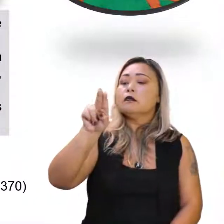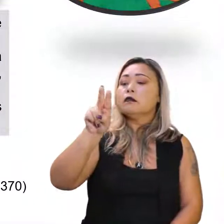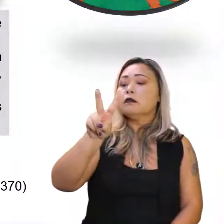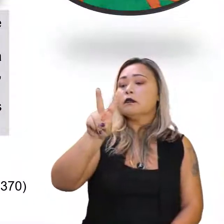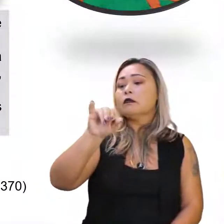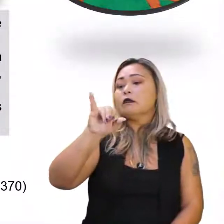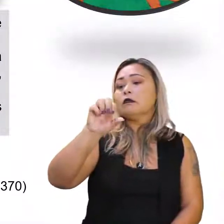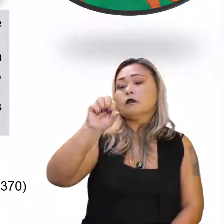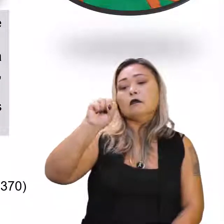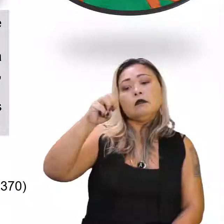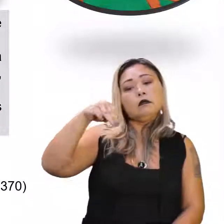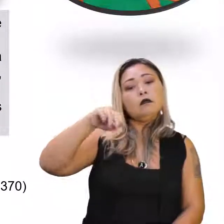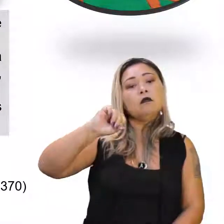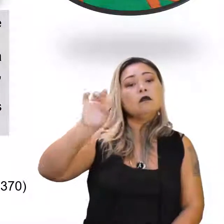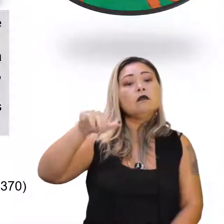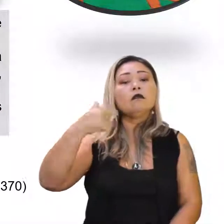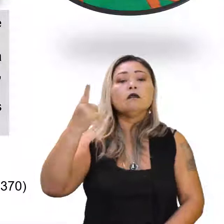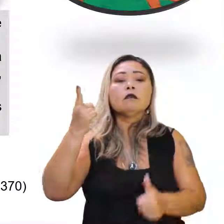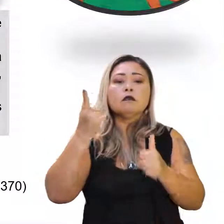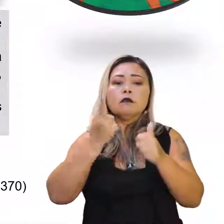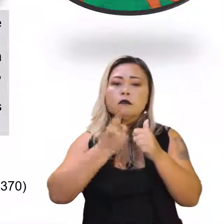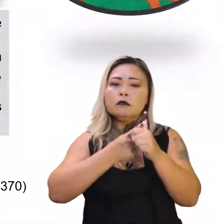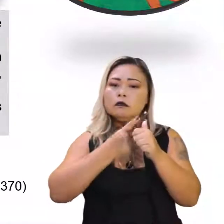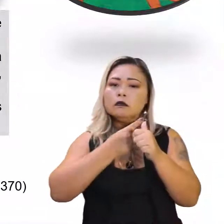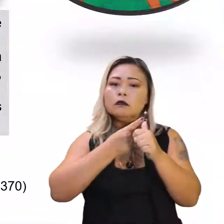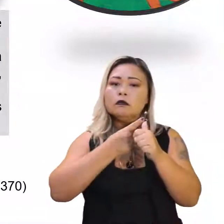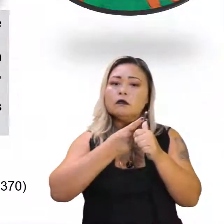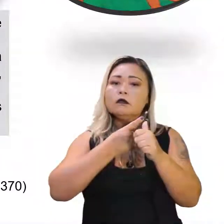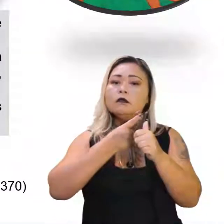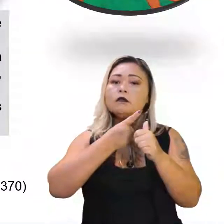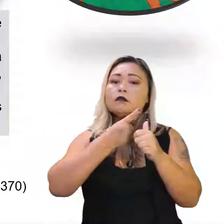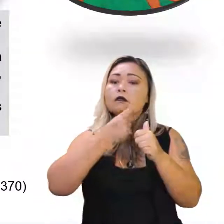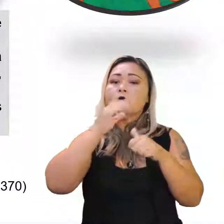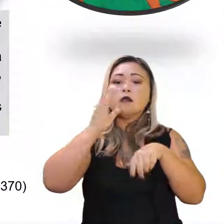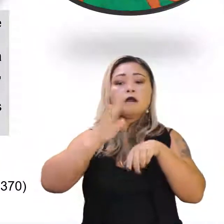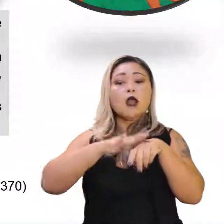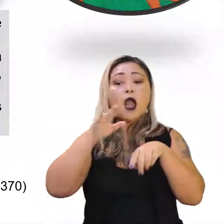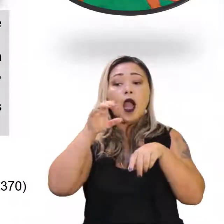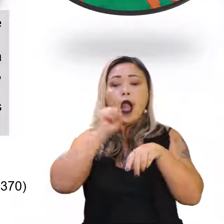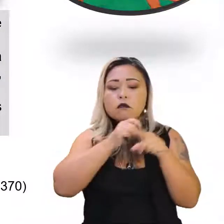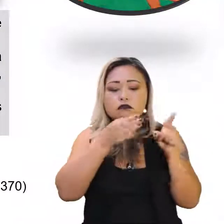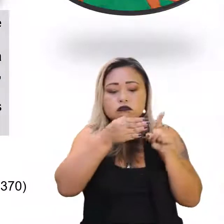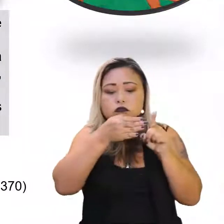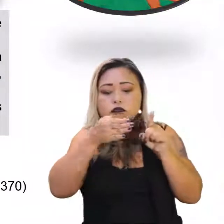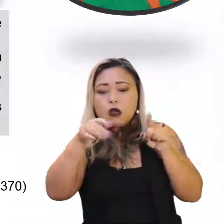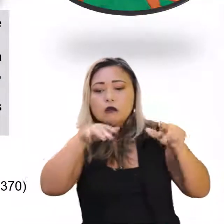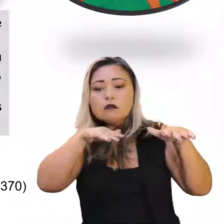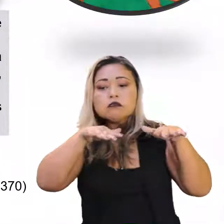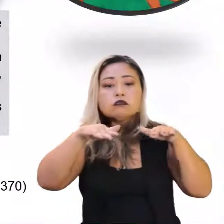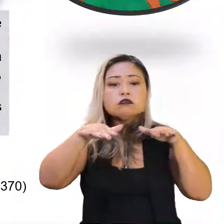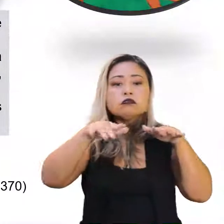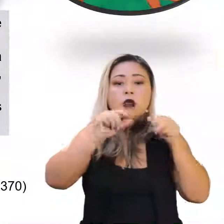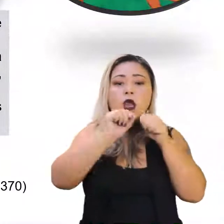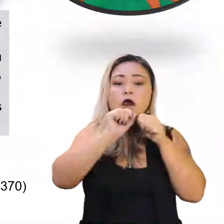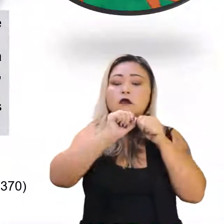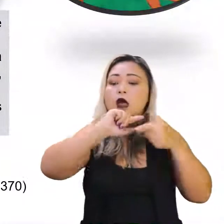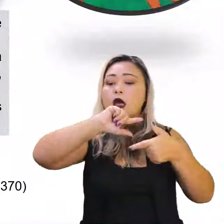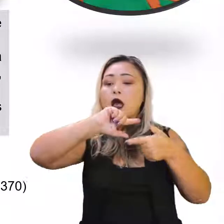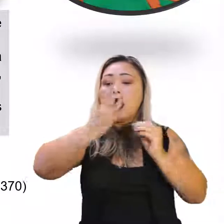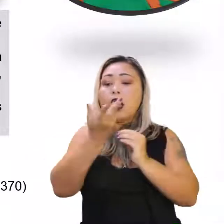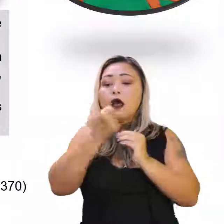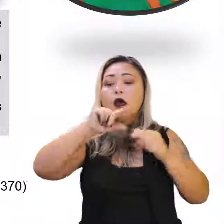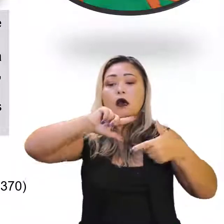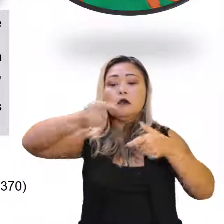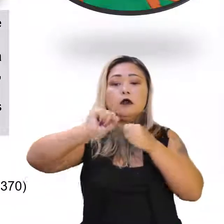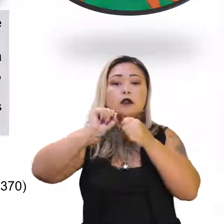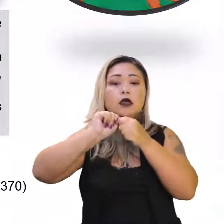fauvismo. O fauvismo foi um dos primeiros e um dos mais breves movimentos da arte moderna, no